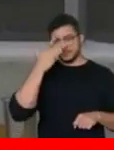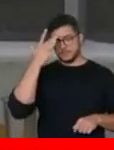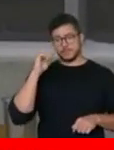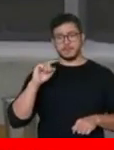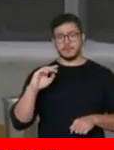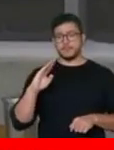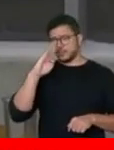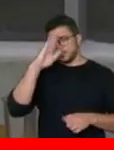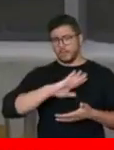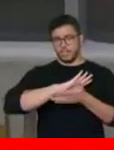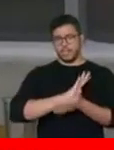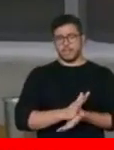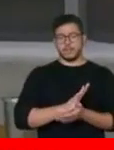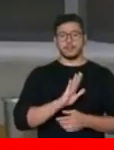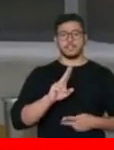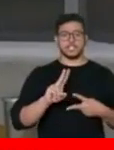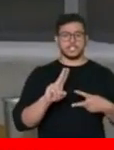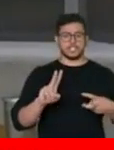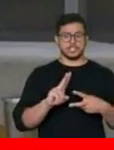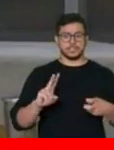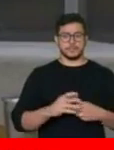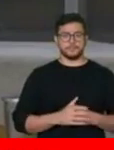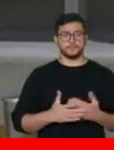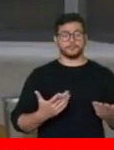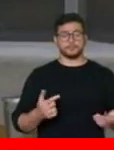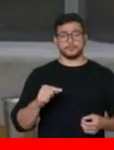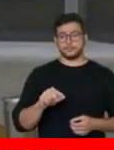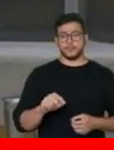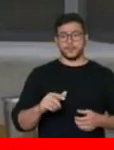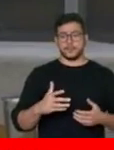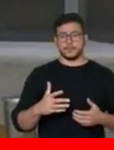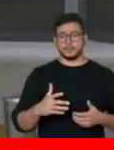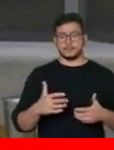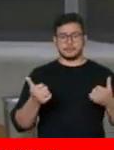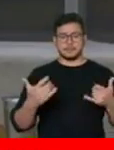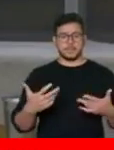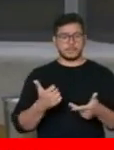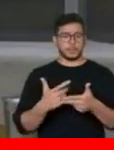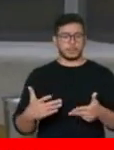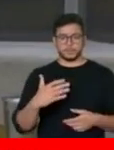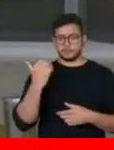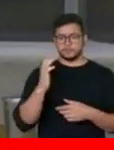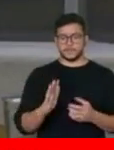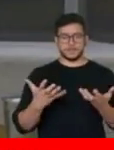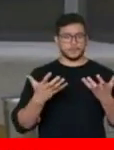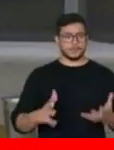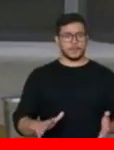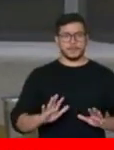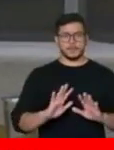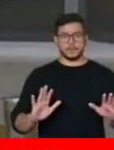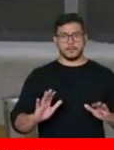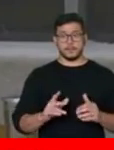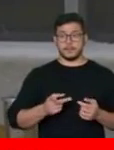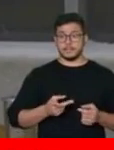governo Bolsonaro. Ele fala daquilo que o Brasil não quer mais escutar e ameaça a democracia brasileira. E